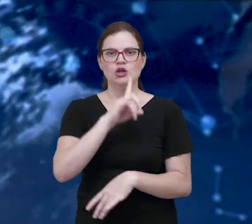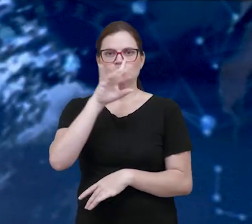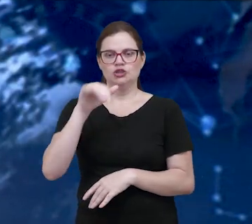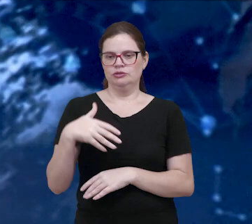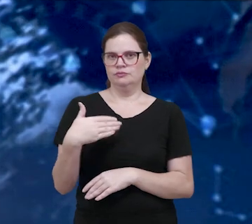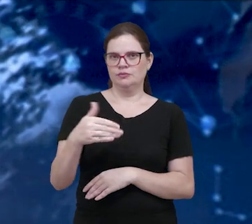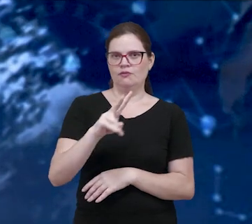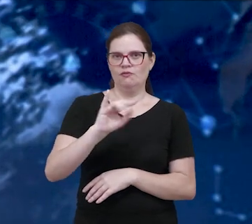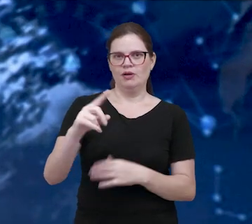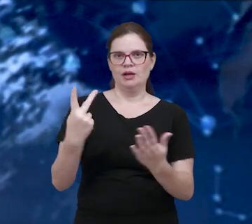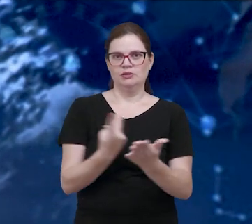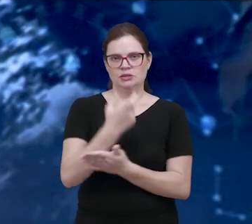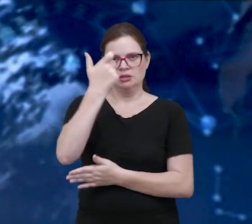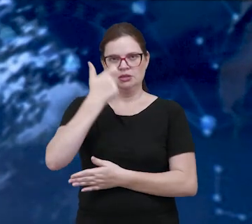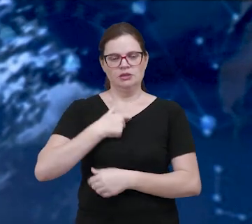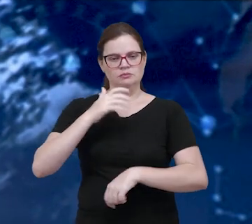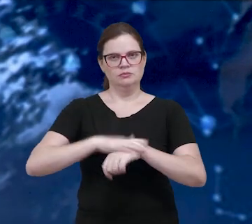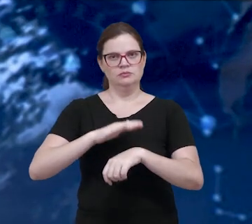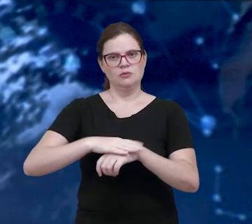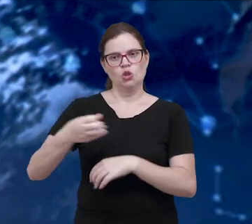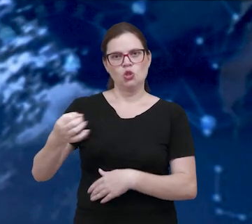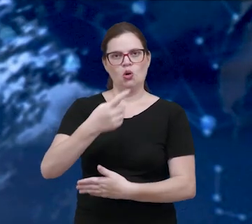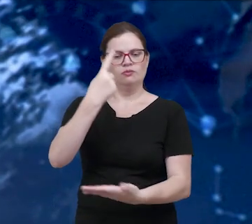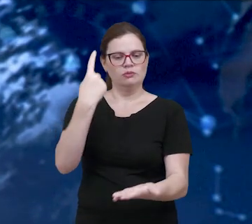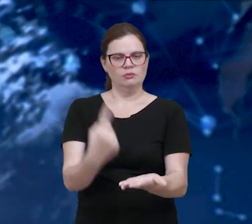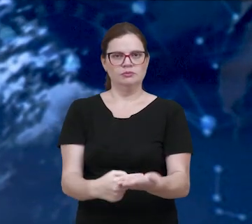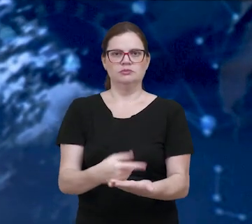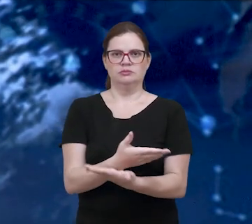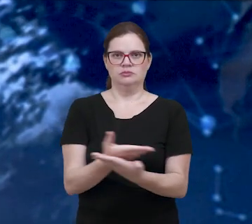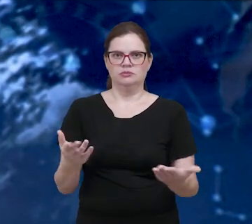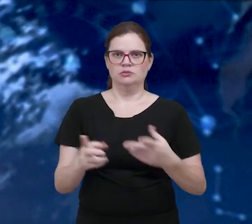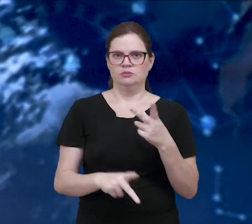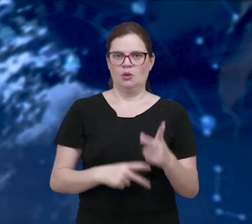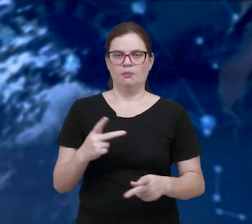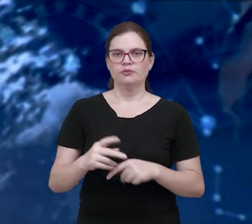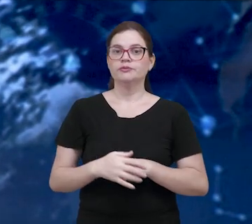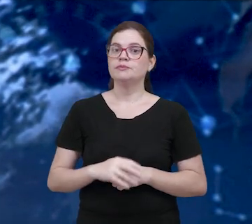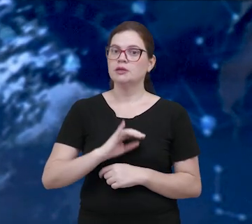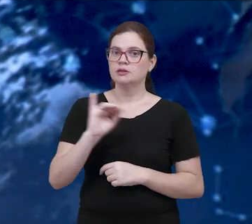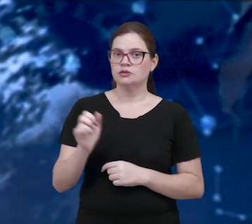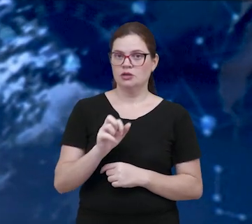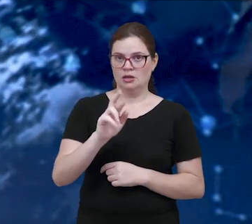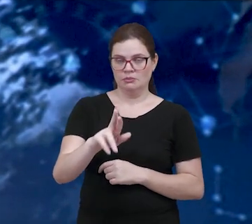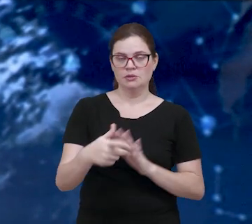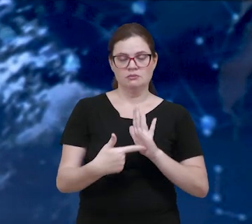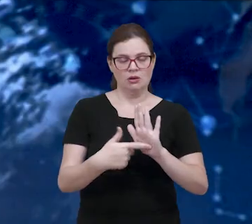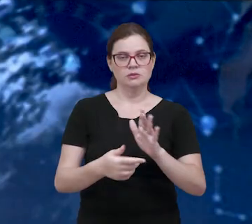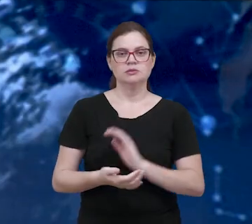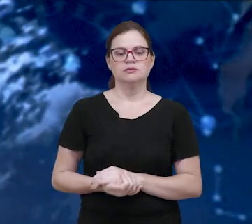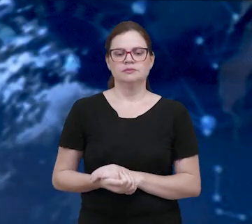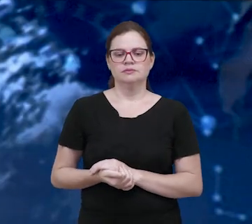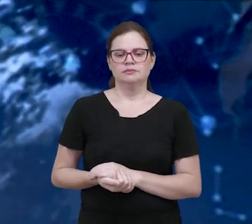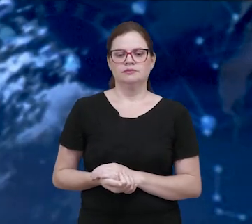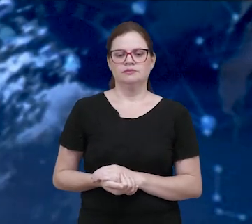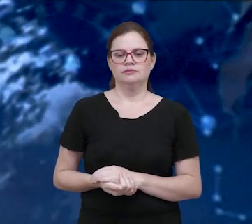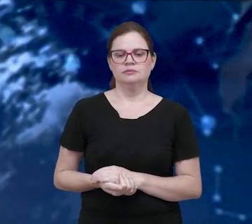Senhor, que farei um concerto novo. Jeremias falava sobre esse concerto novo.